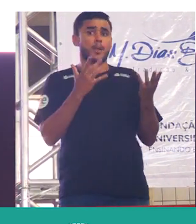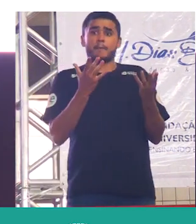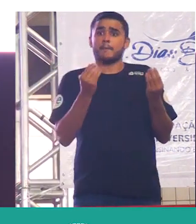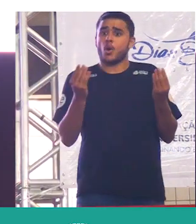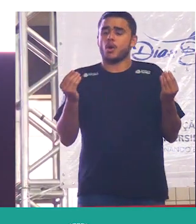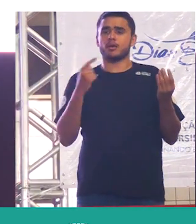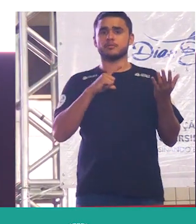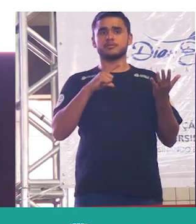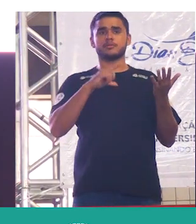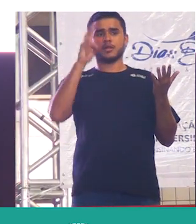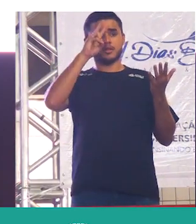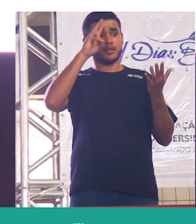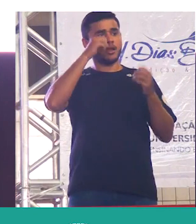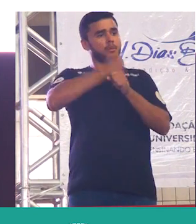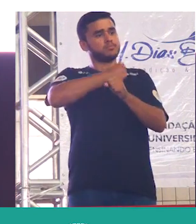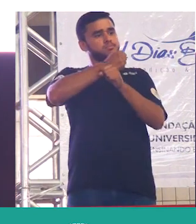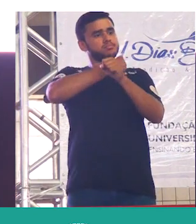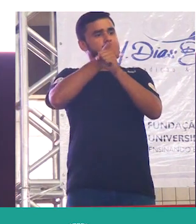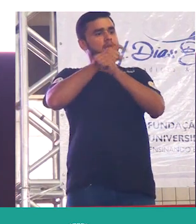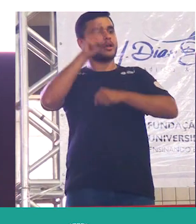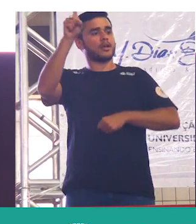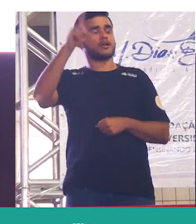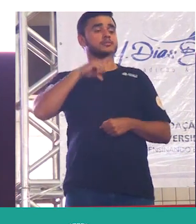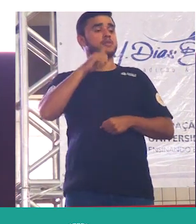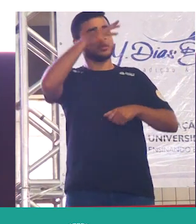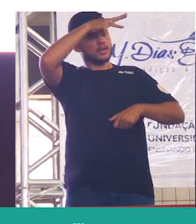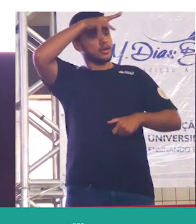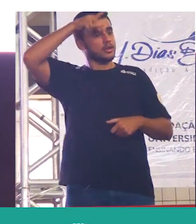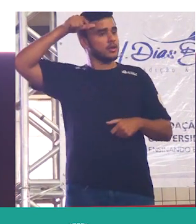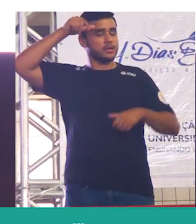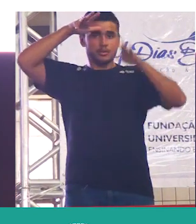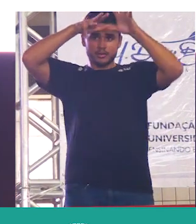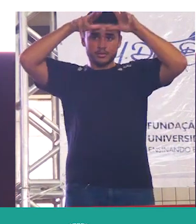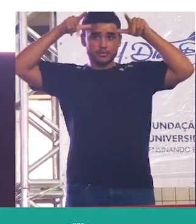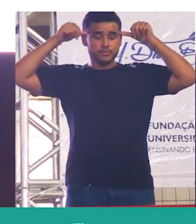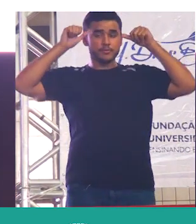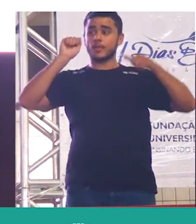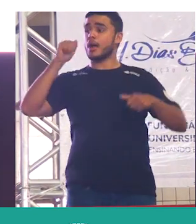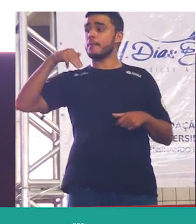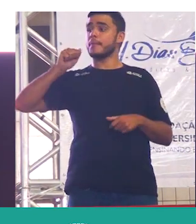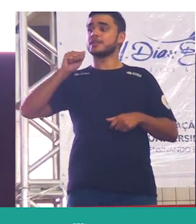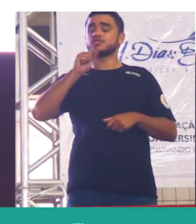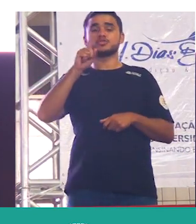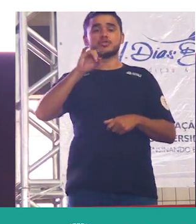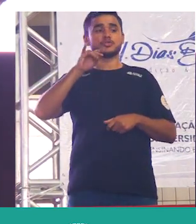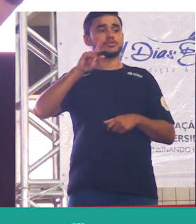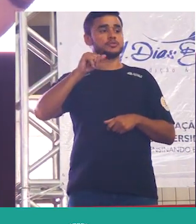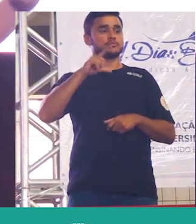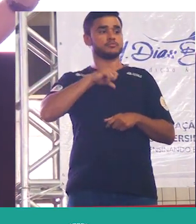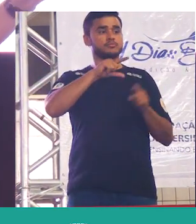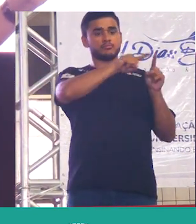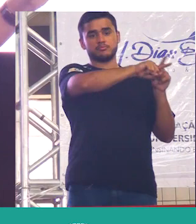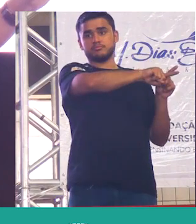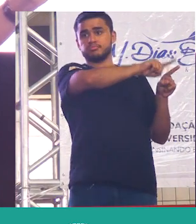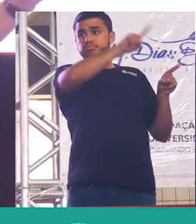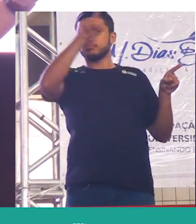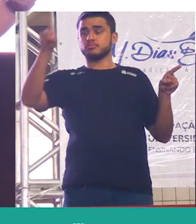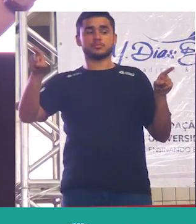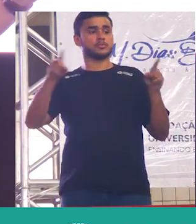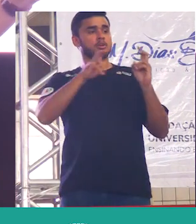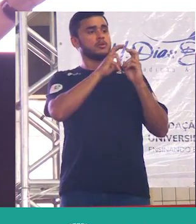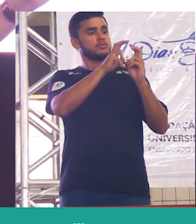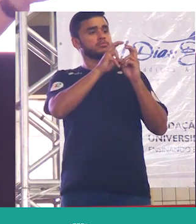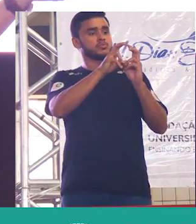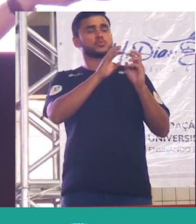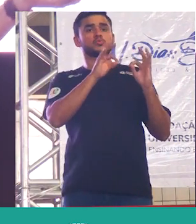A Transamazônica seria uma coisa muito boa para o país, ligando o Nordeste até a